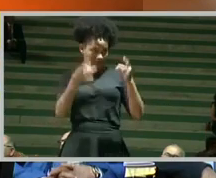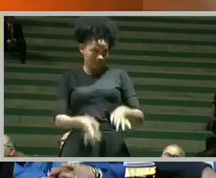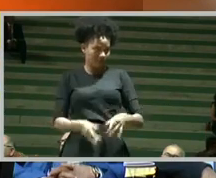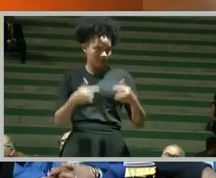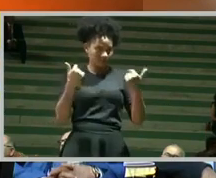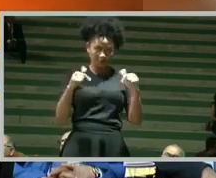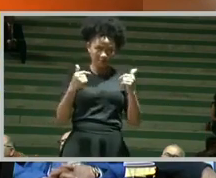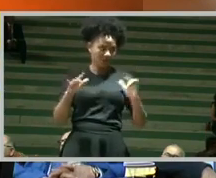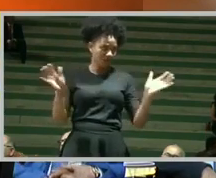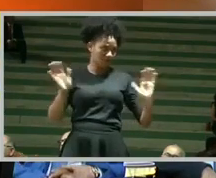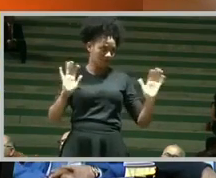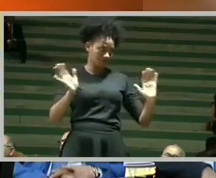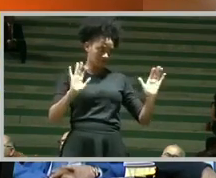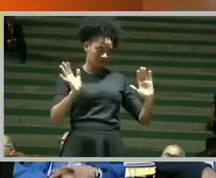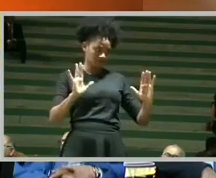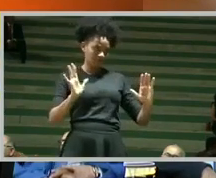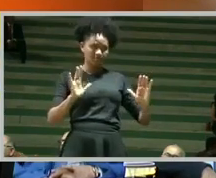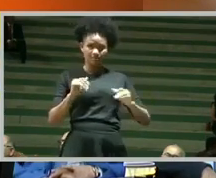amanhã, hein?